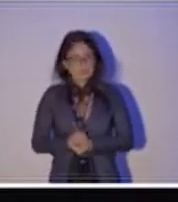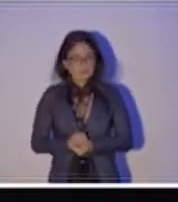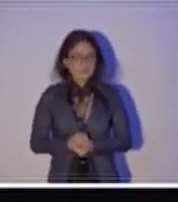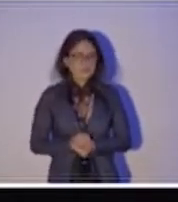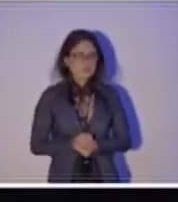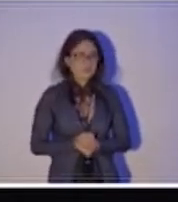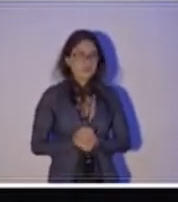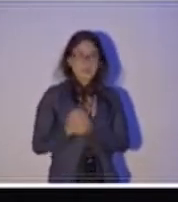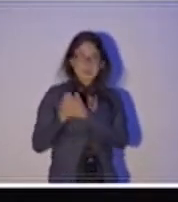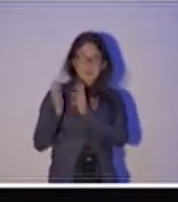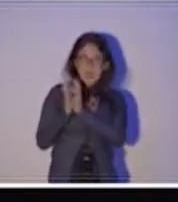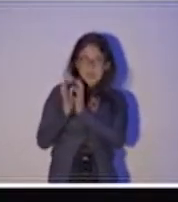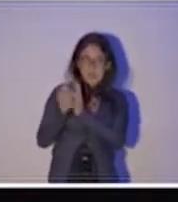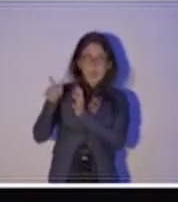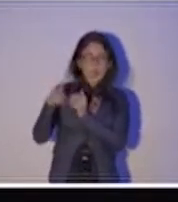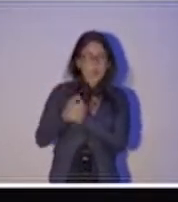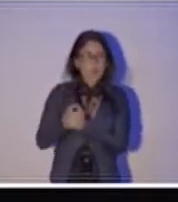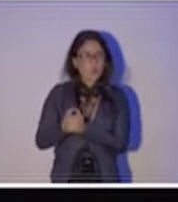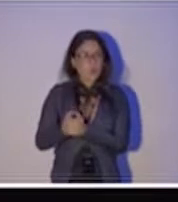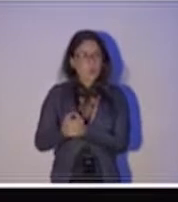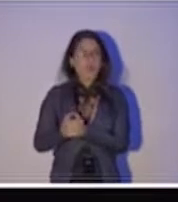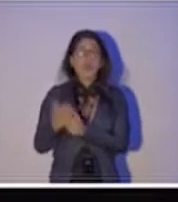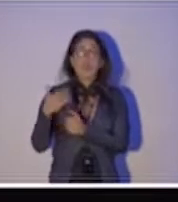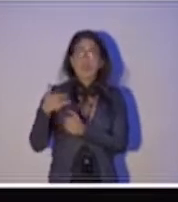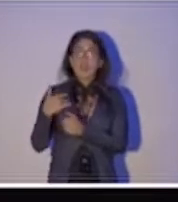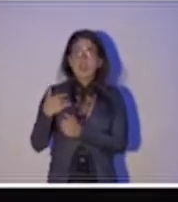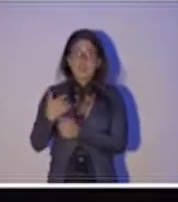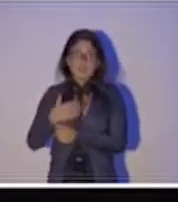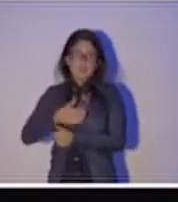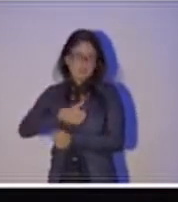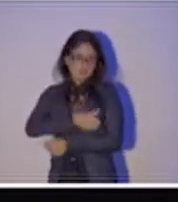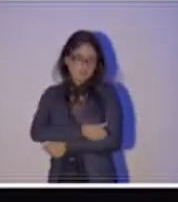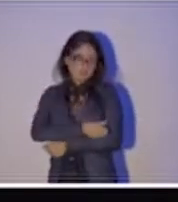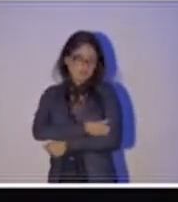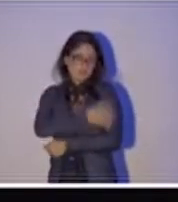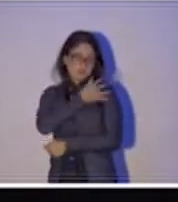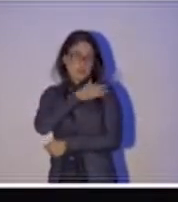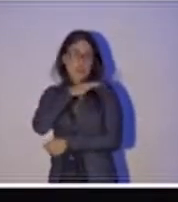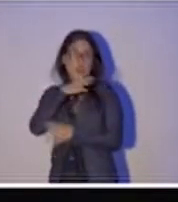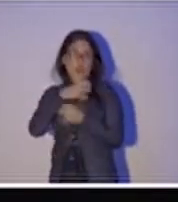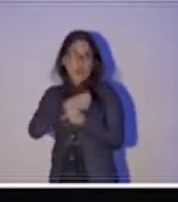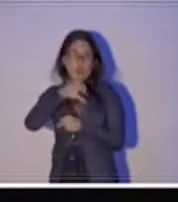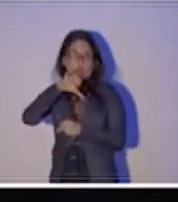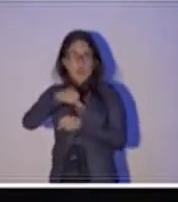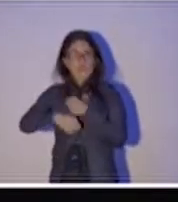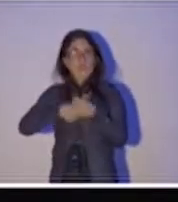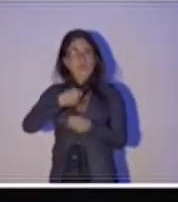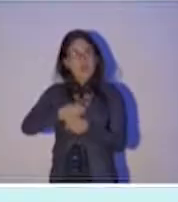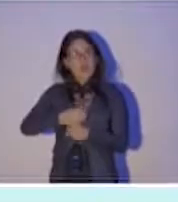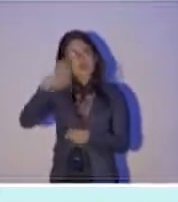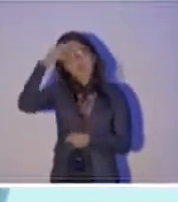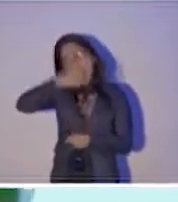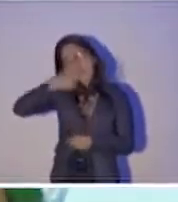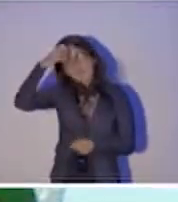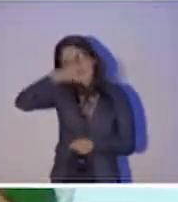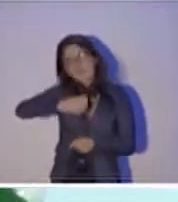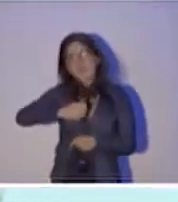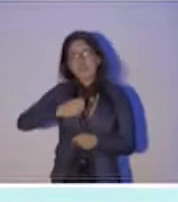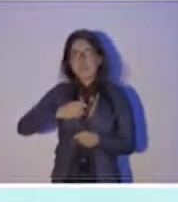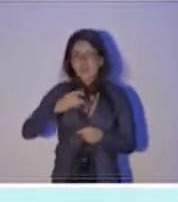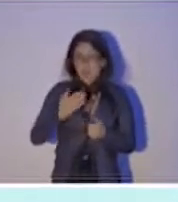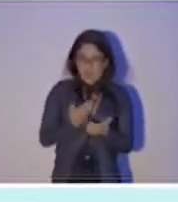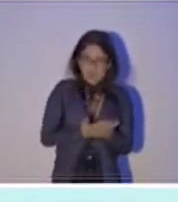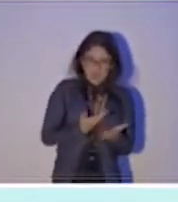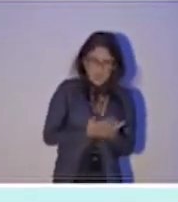Sou um cara que nesses 9 anos de escola eu aprendi muitas coisas, evolui muito, tanto como pessoa como